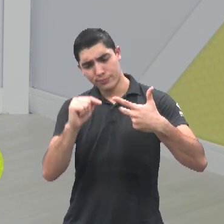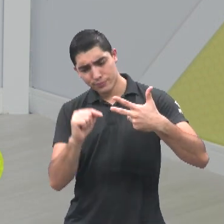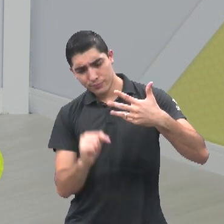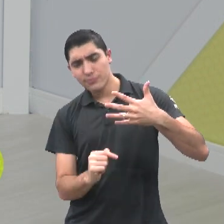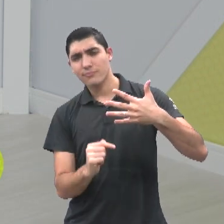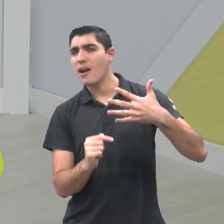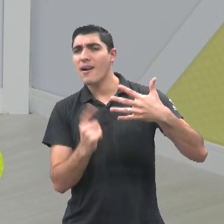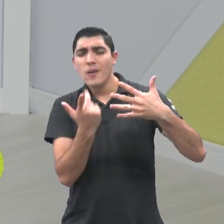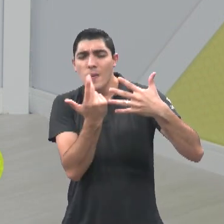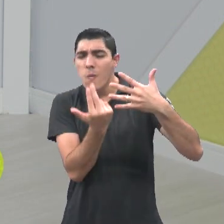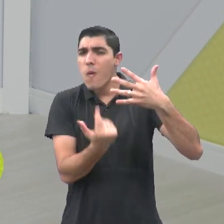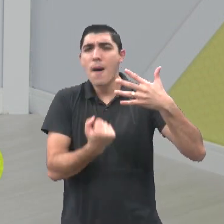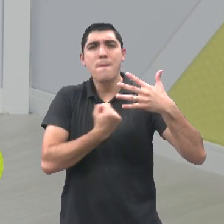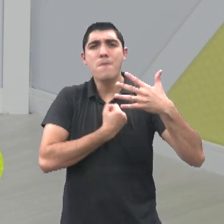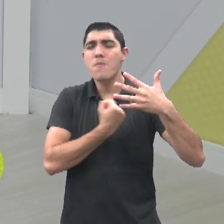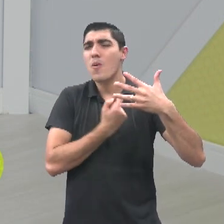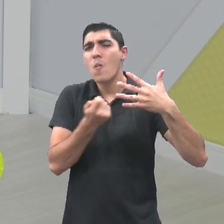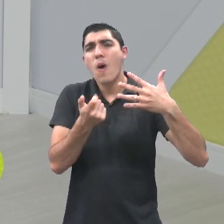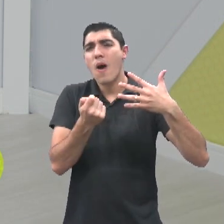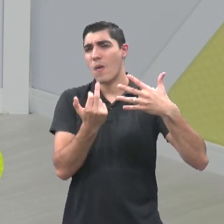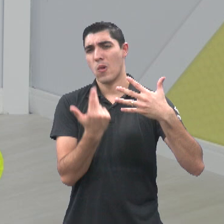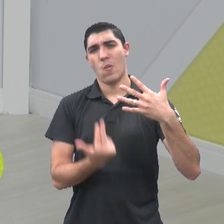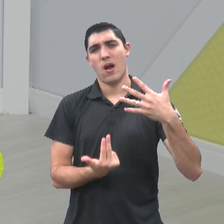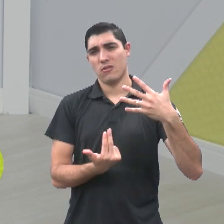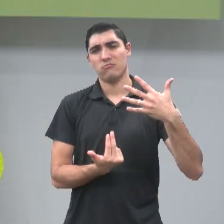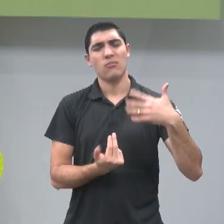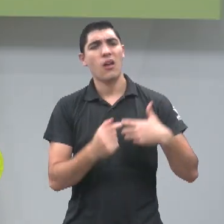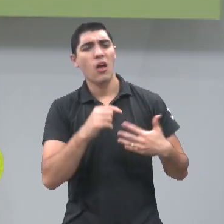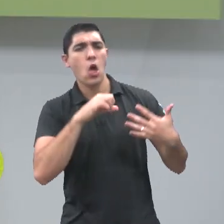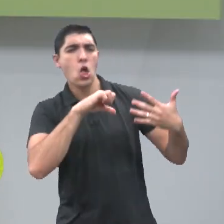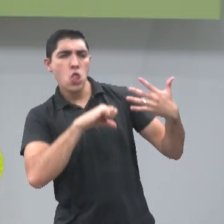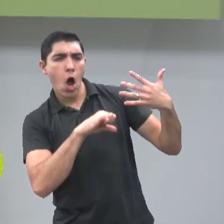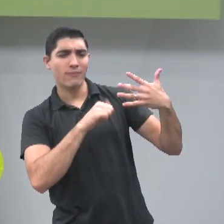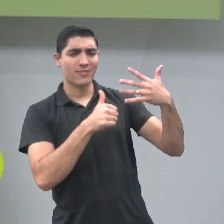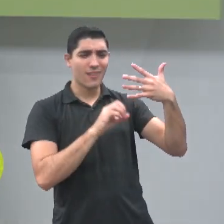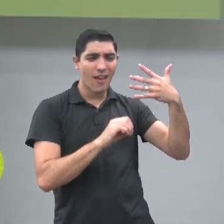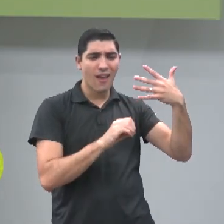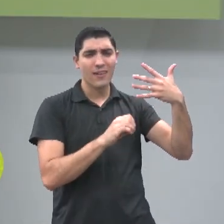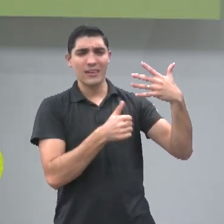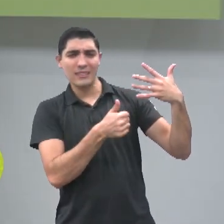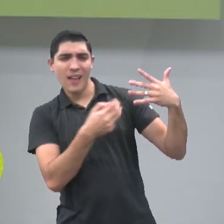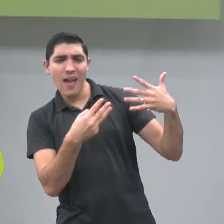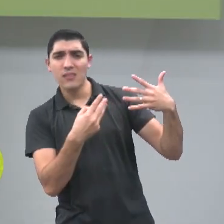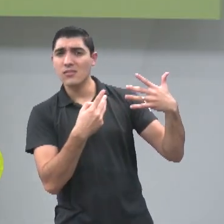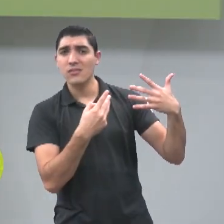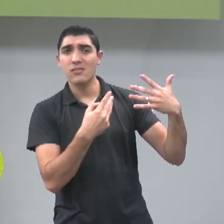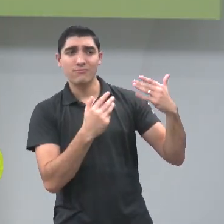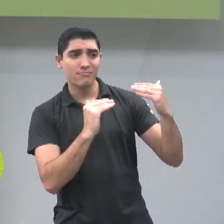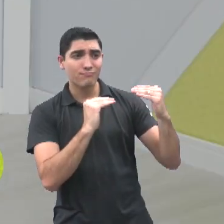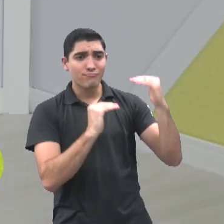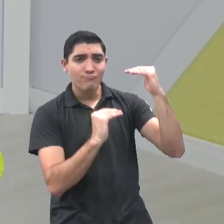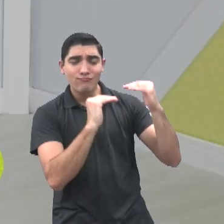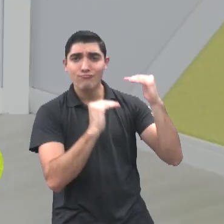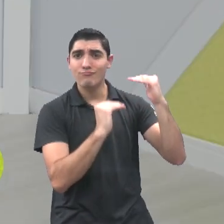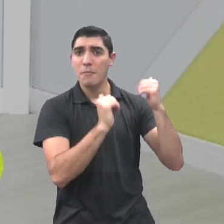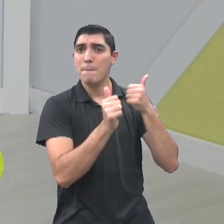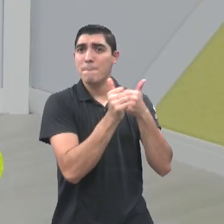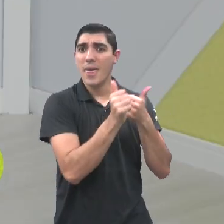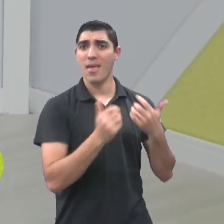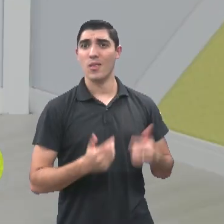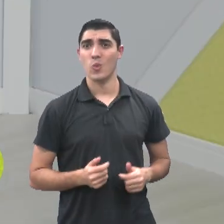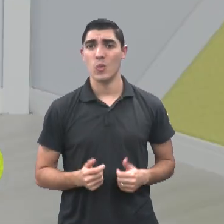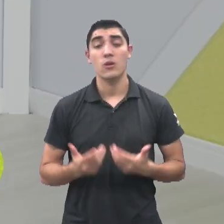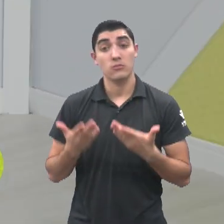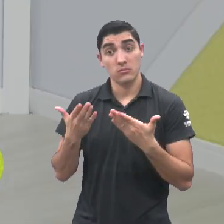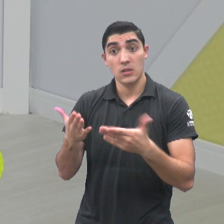com a classificação... Estão iguais em pontos, 9, 10 ou 13 Exato. Pontos, então está tudo muito colado, né? E tem muito confronto direto